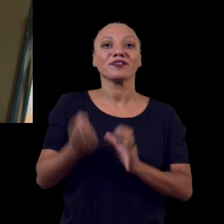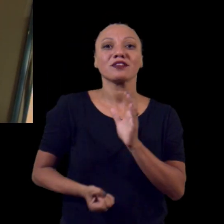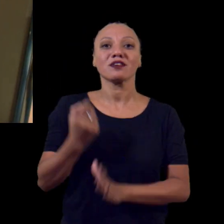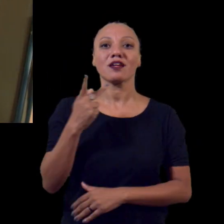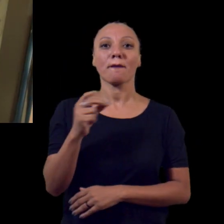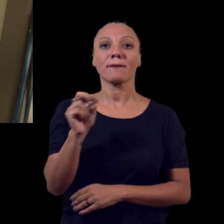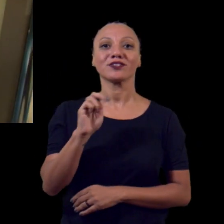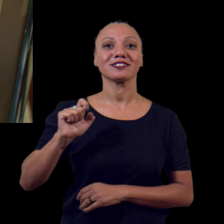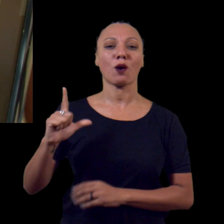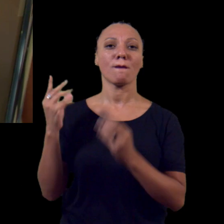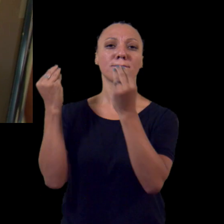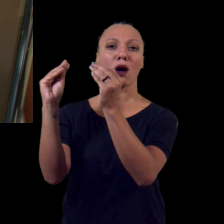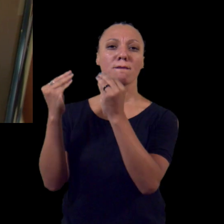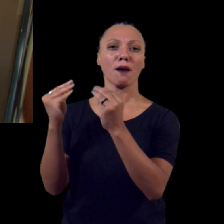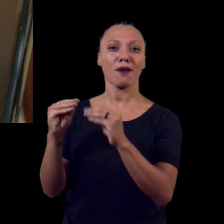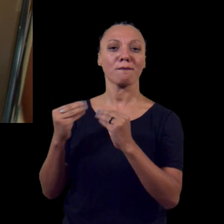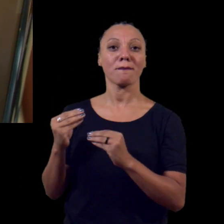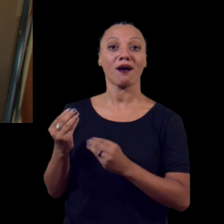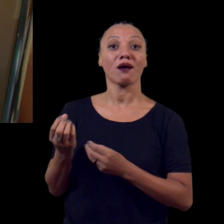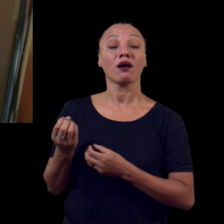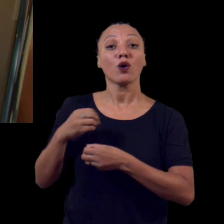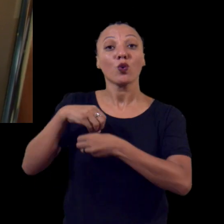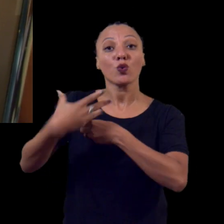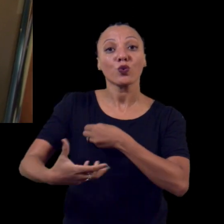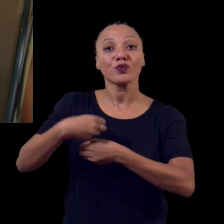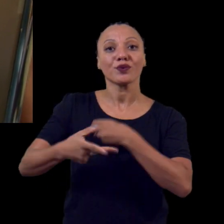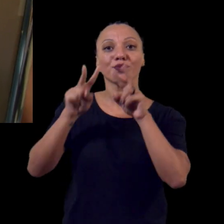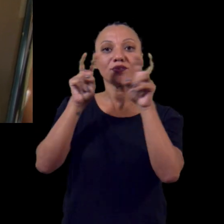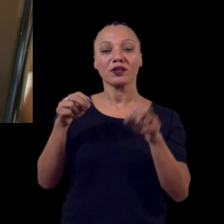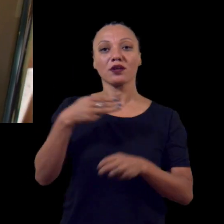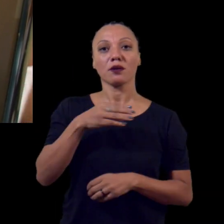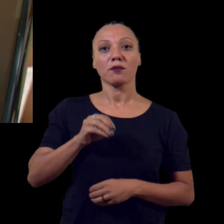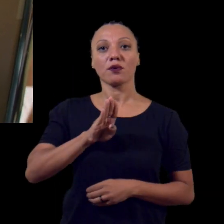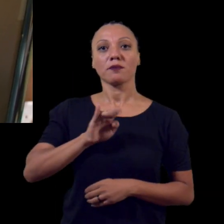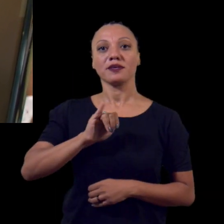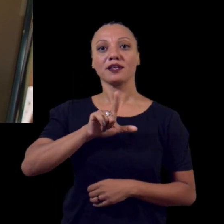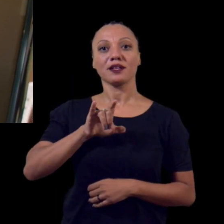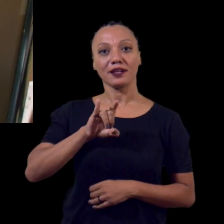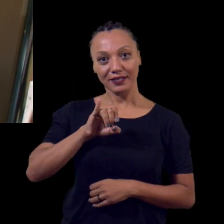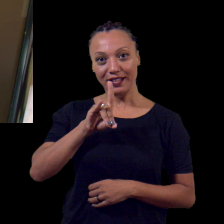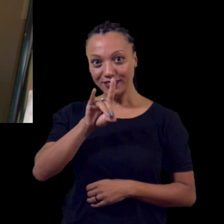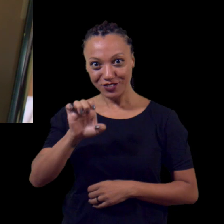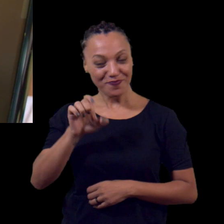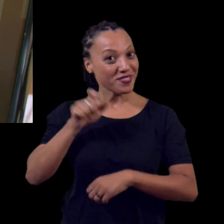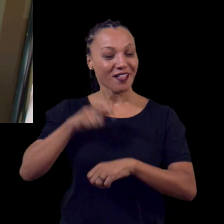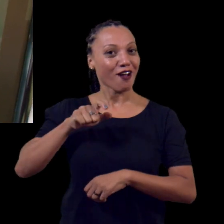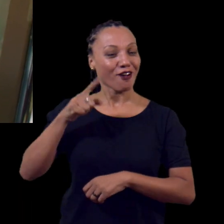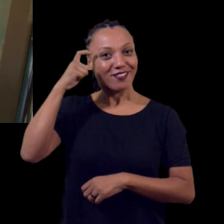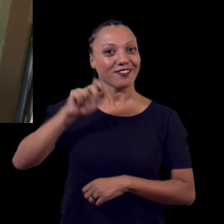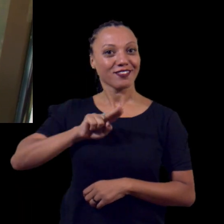relacionado à mobilidade urbana sustentável. Na hora também tive a ideia do nome. Seria Mobilize, palavra que